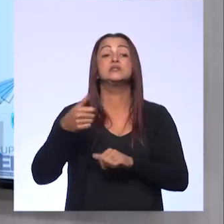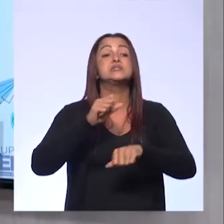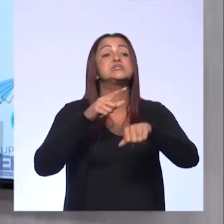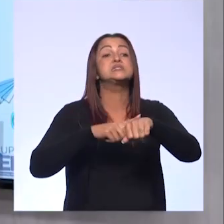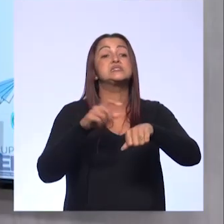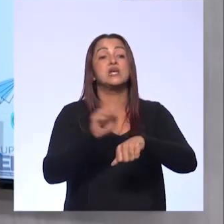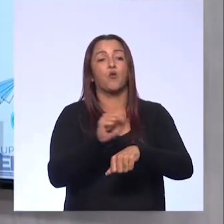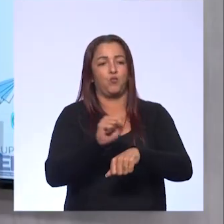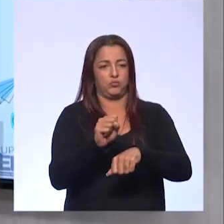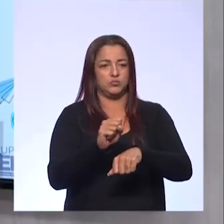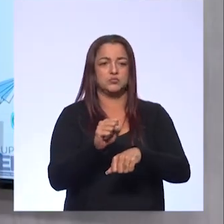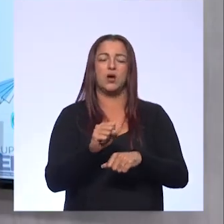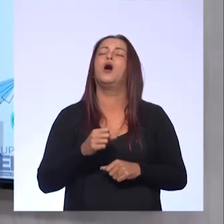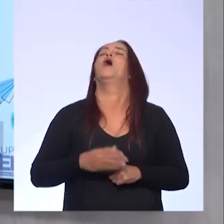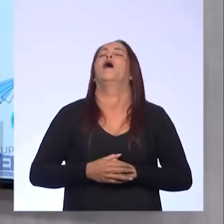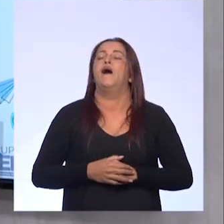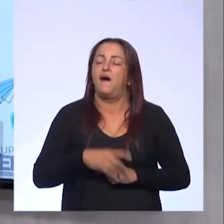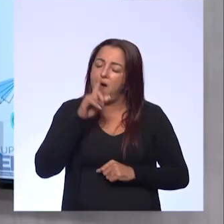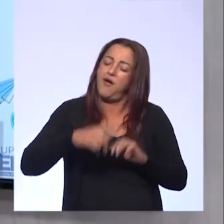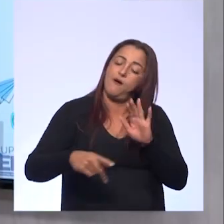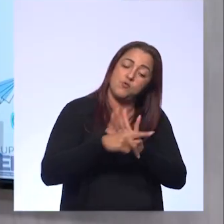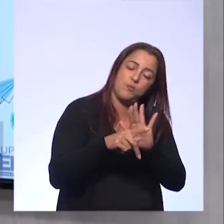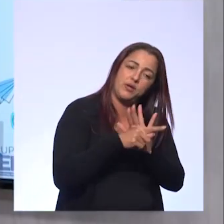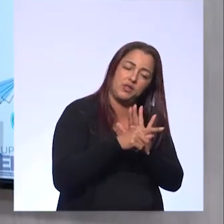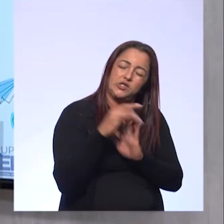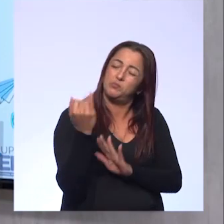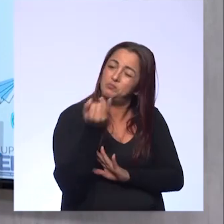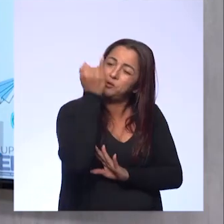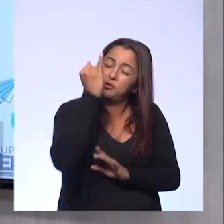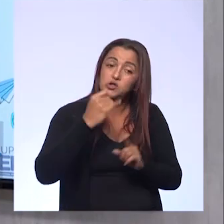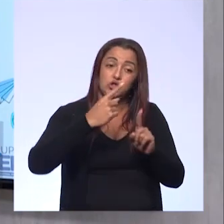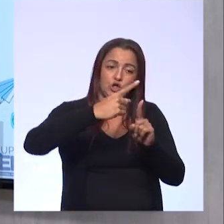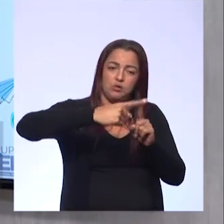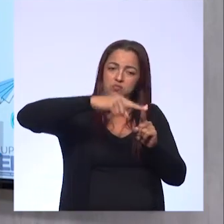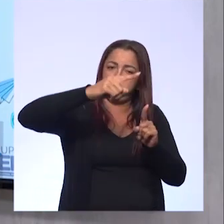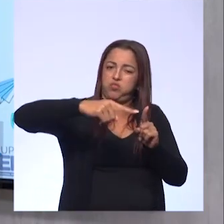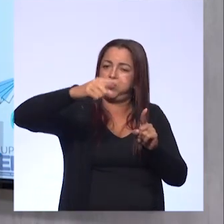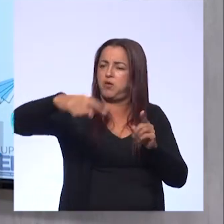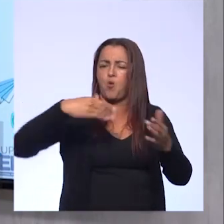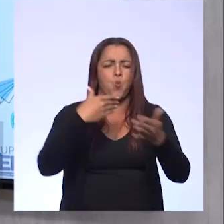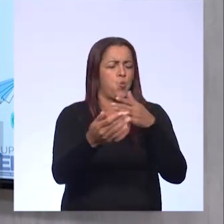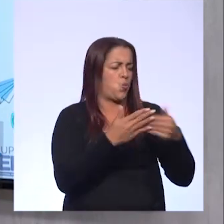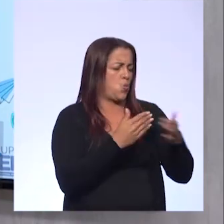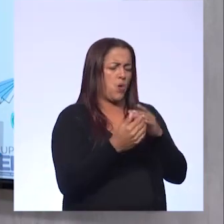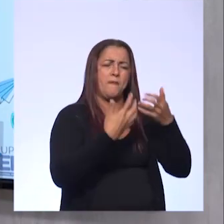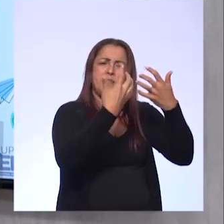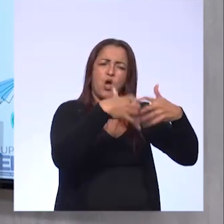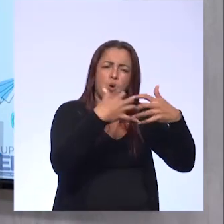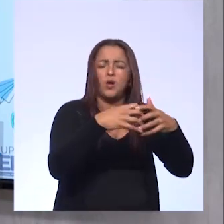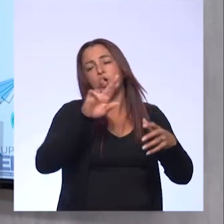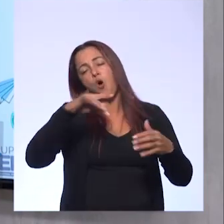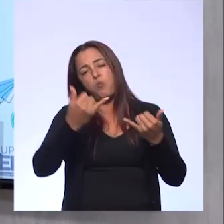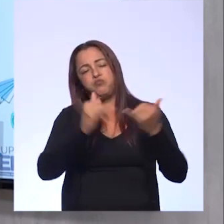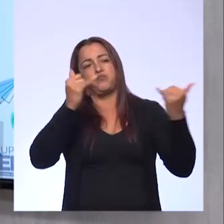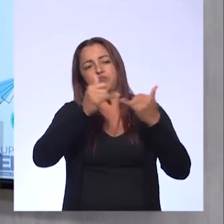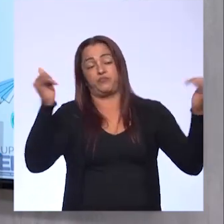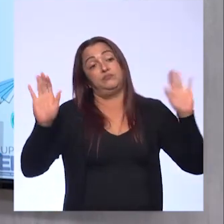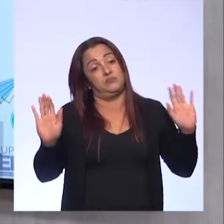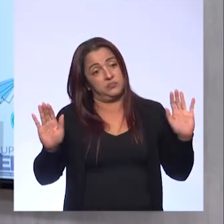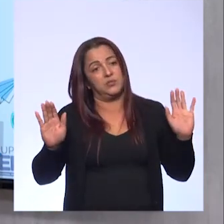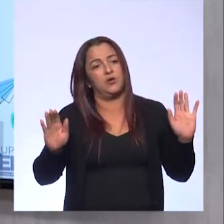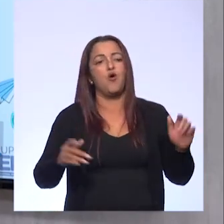então é super importante de qualquer tipo de onda mecânica ou eletromagnética